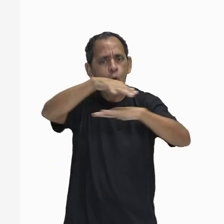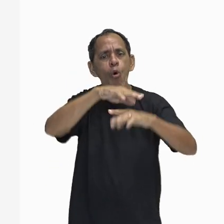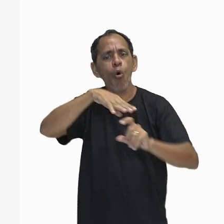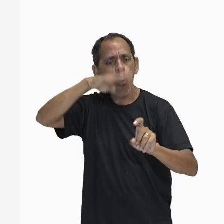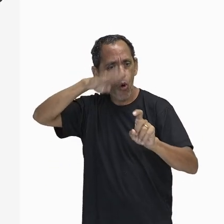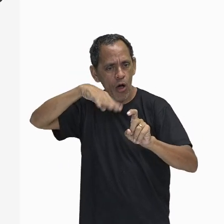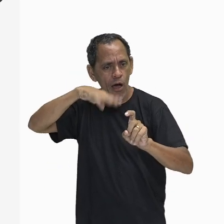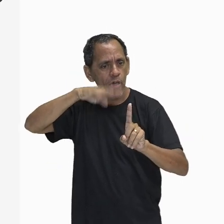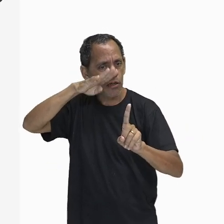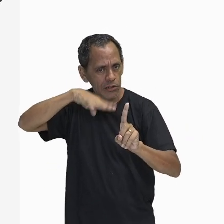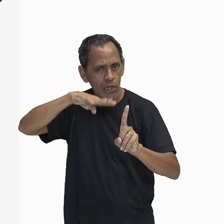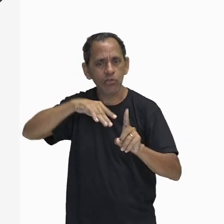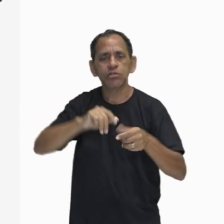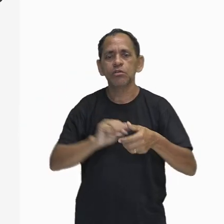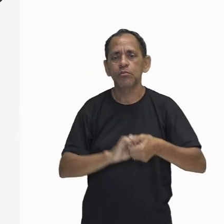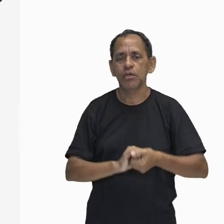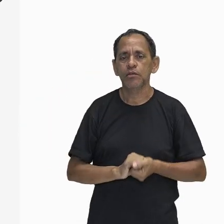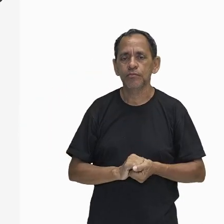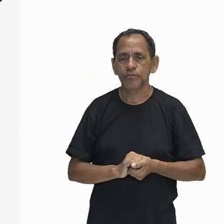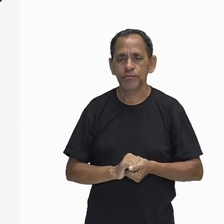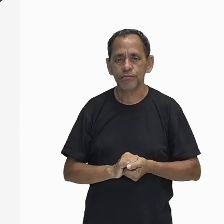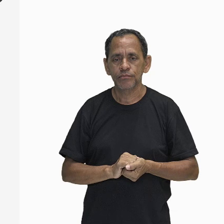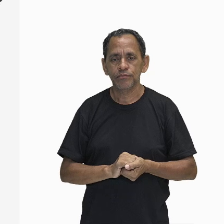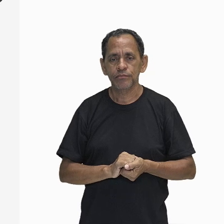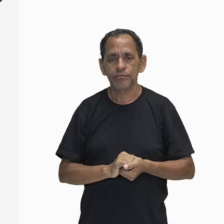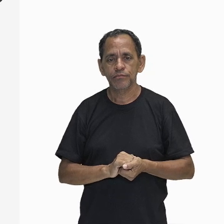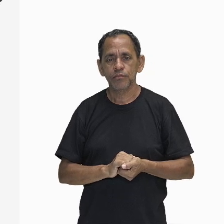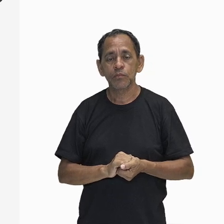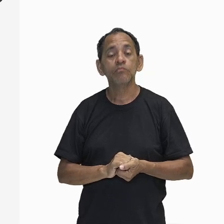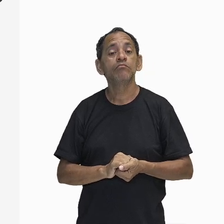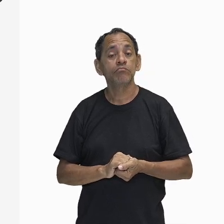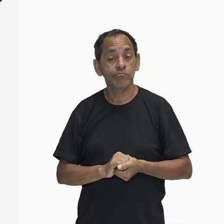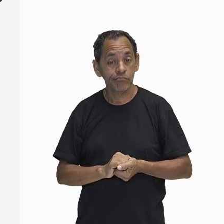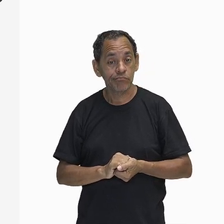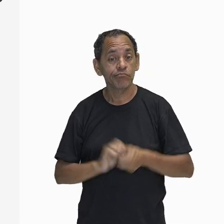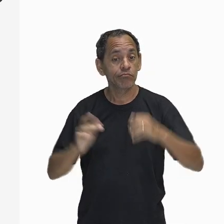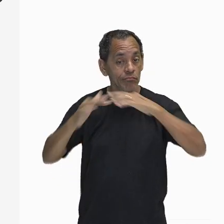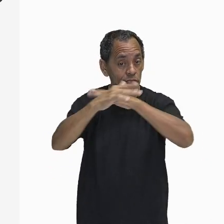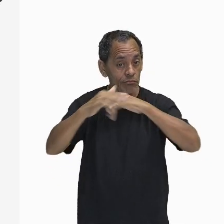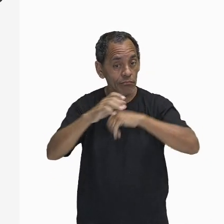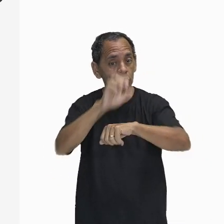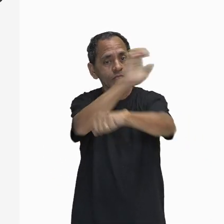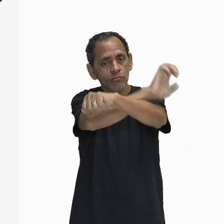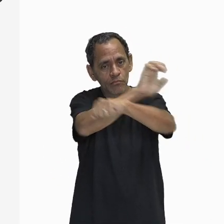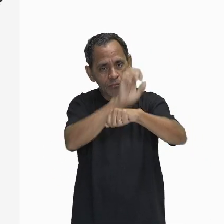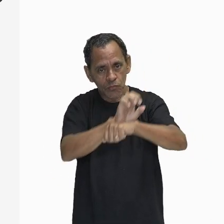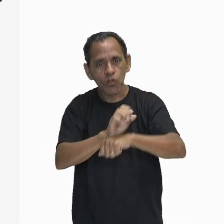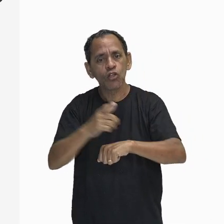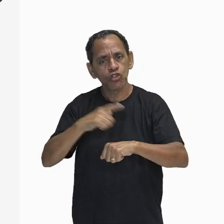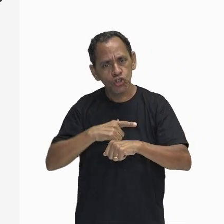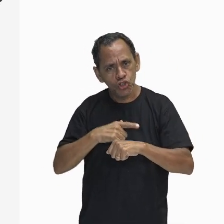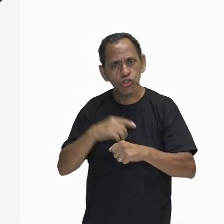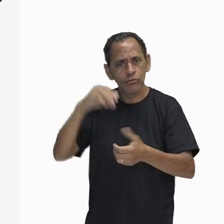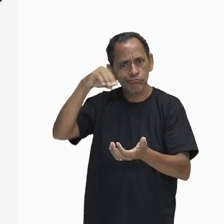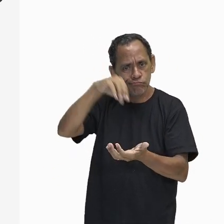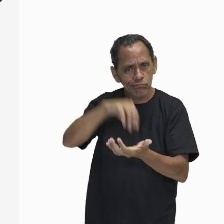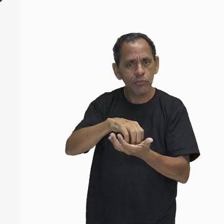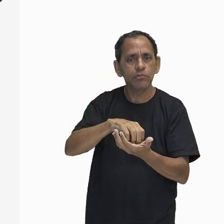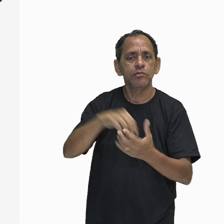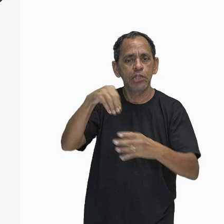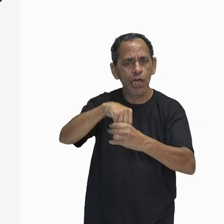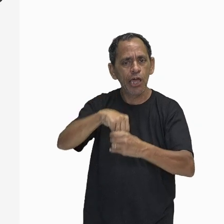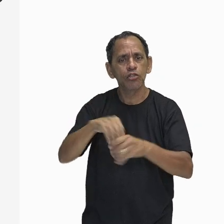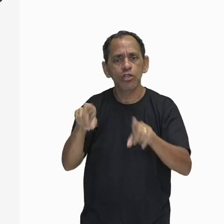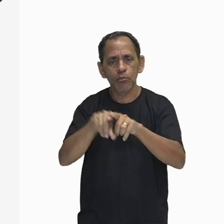divindades. Vamos adiante, gente, vamos lá. A cidade-estado grega era composta de 3 elementos. Vamos lá.